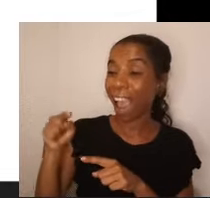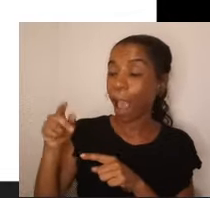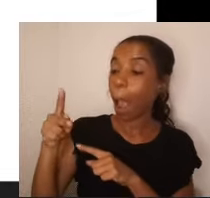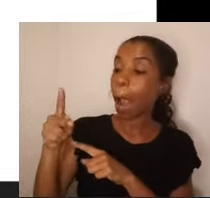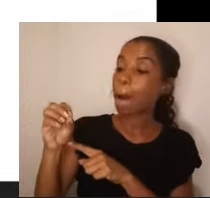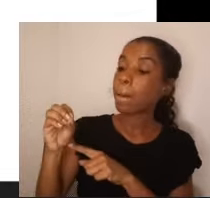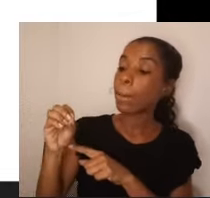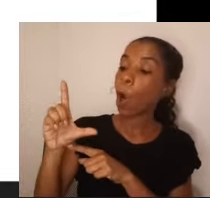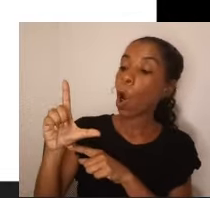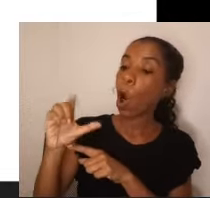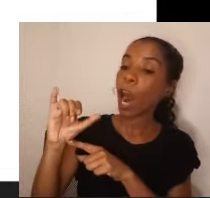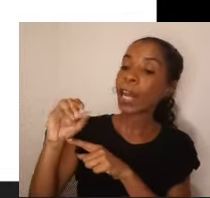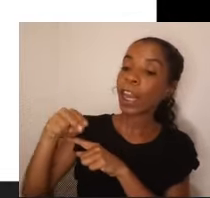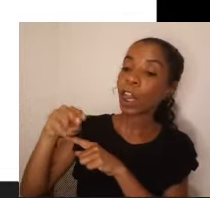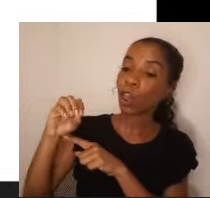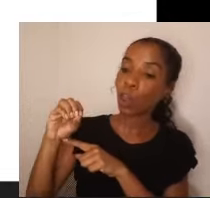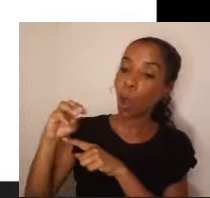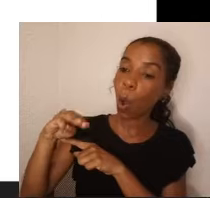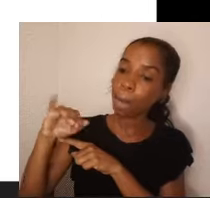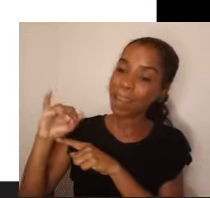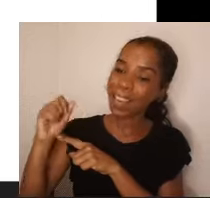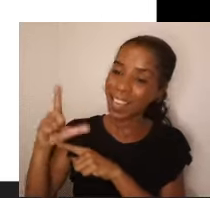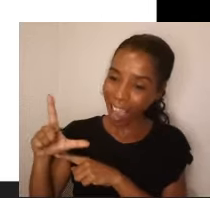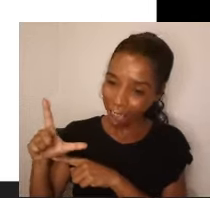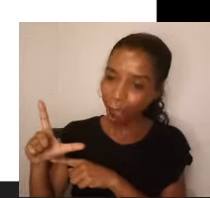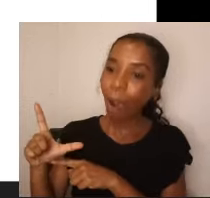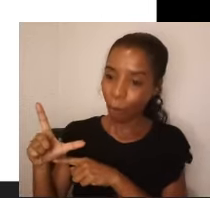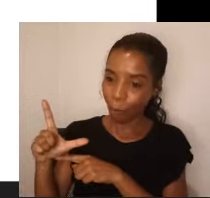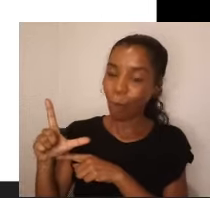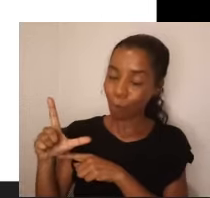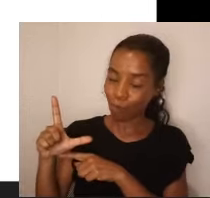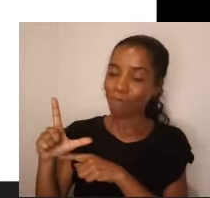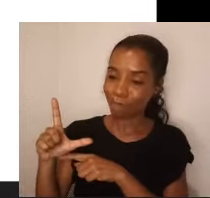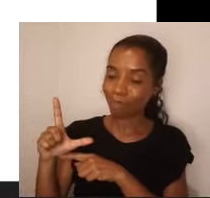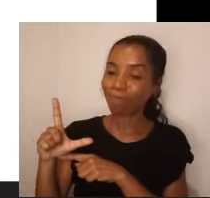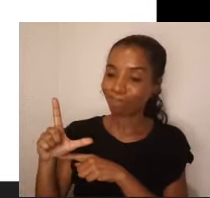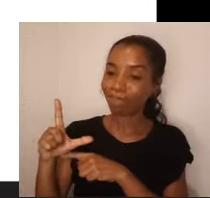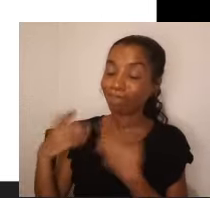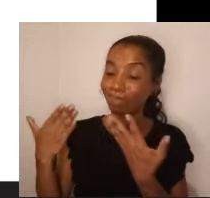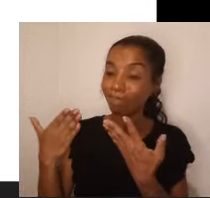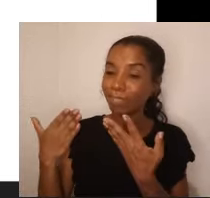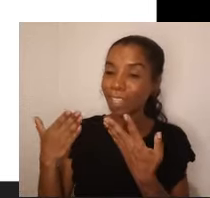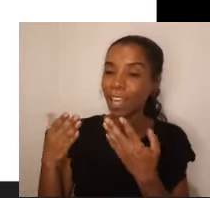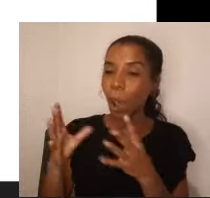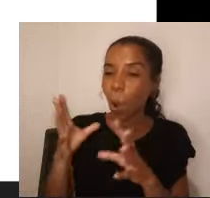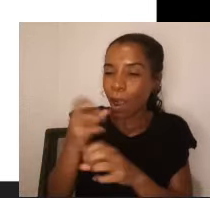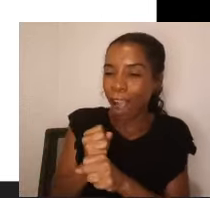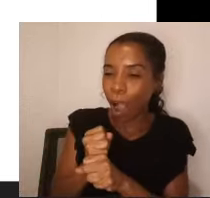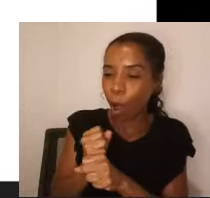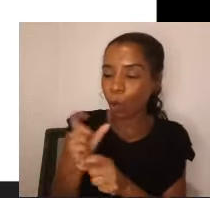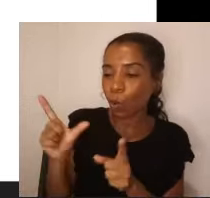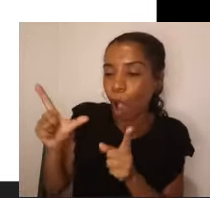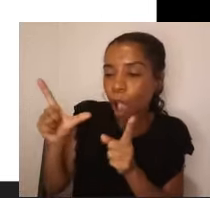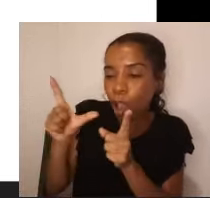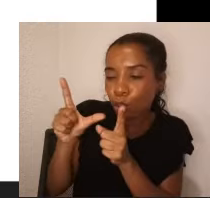E quando você tem uma função contínua, o cálculo do limite se reduz a